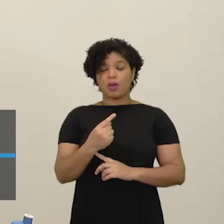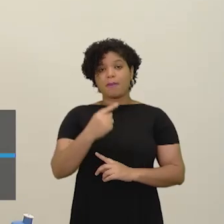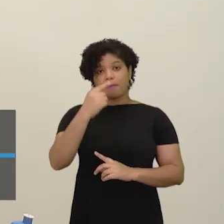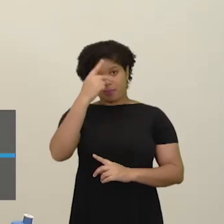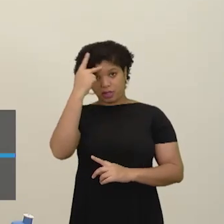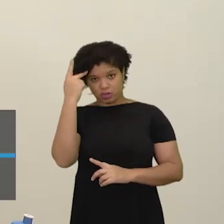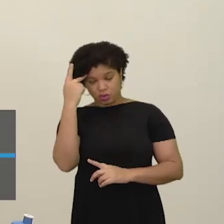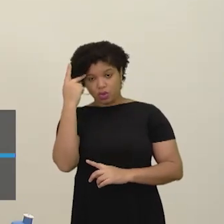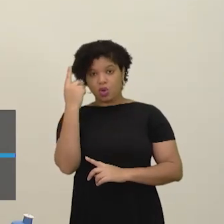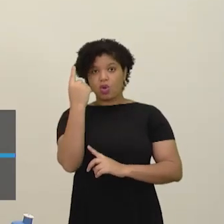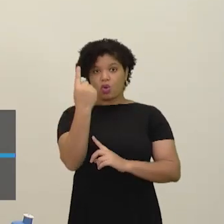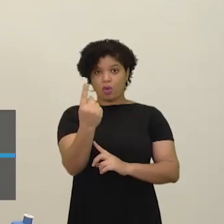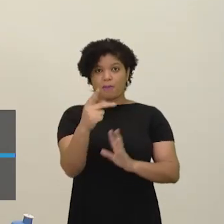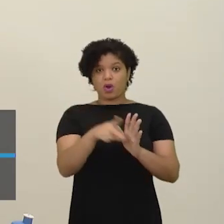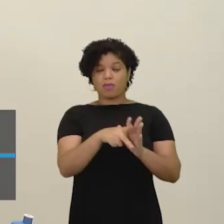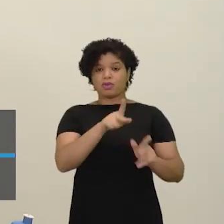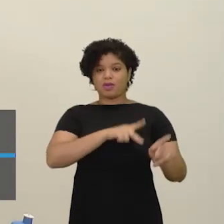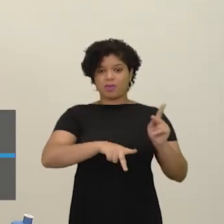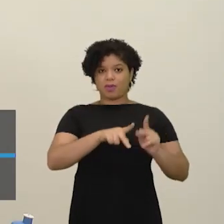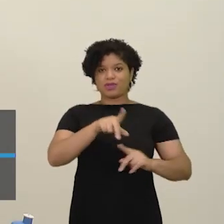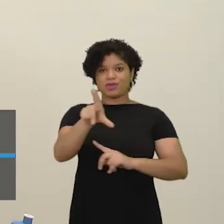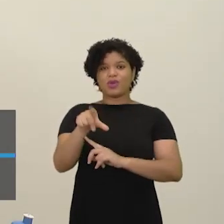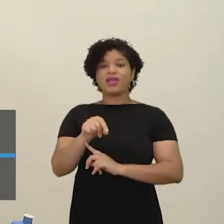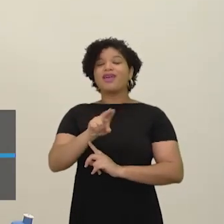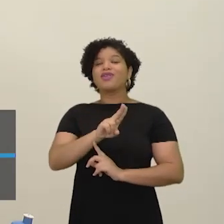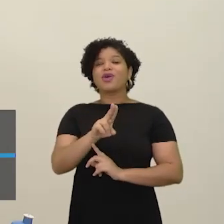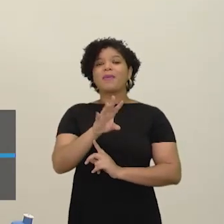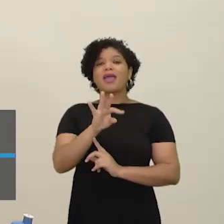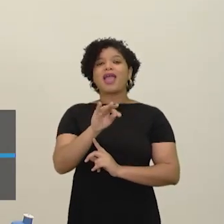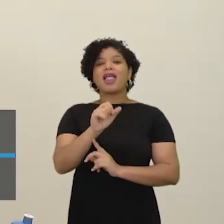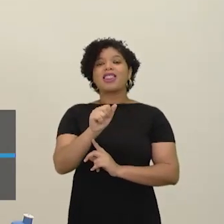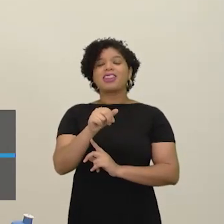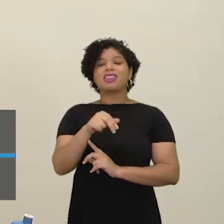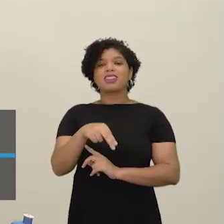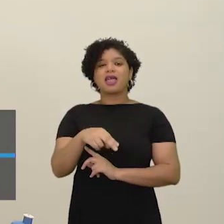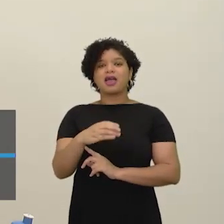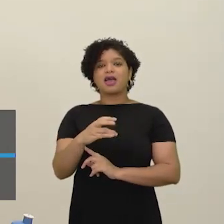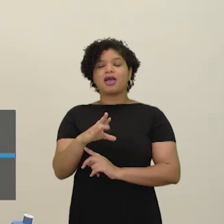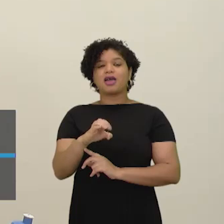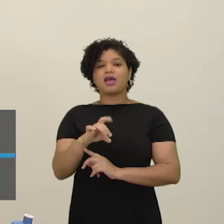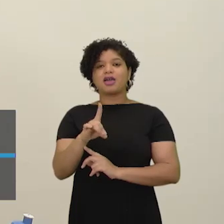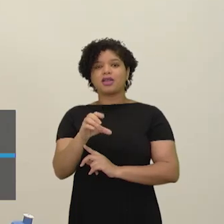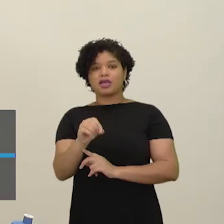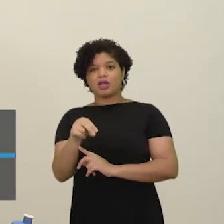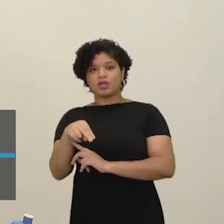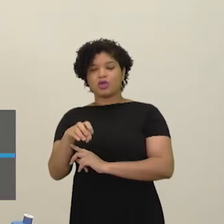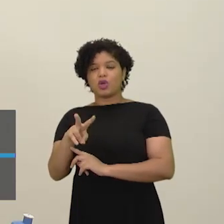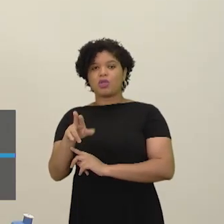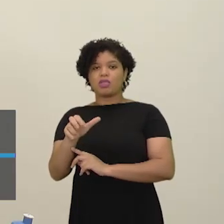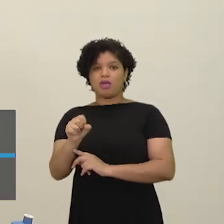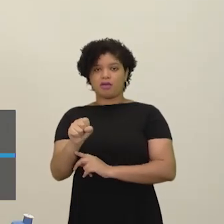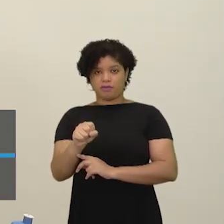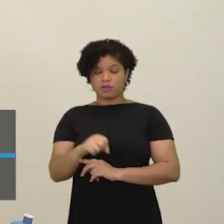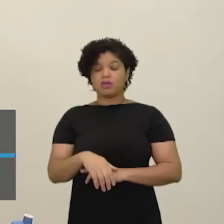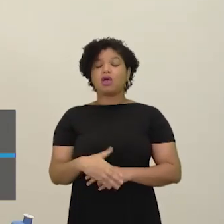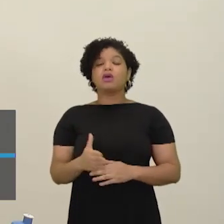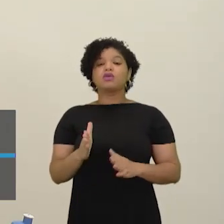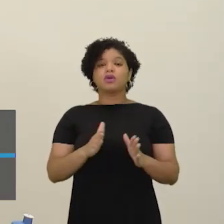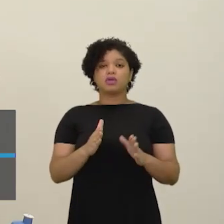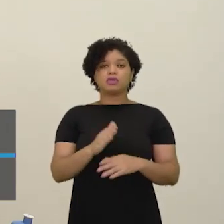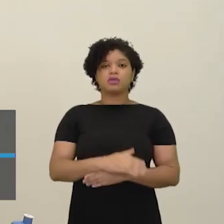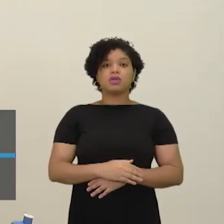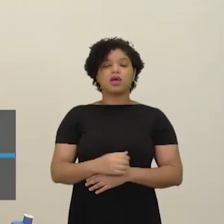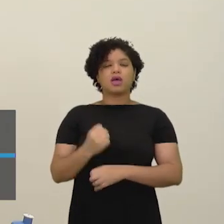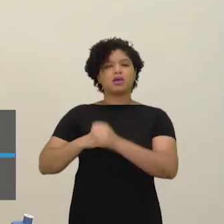sendo eleito, que é o Tancredo Neves. Isso foi em 1985. Porém, o